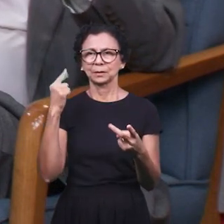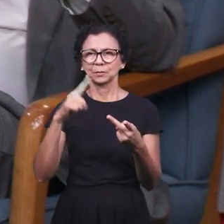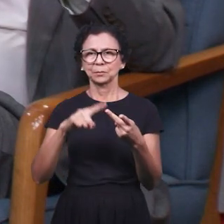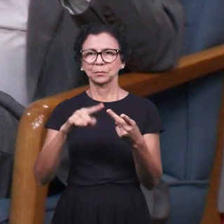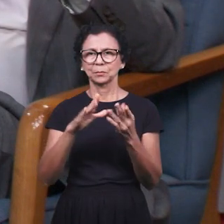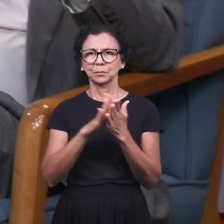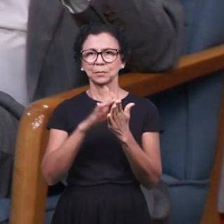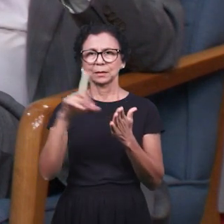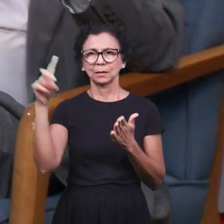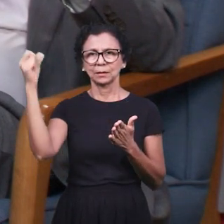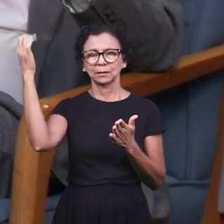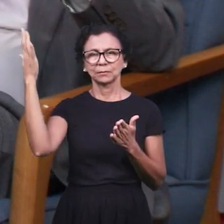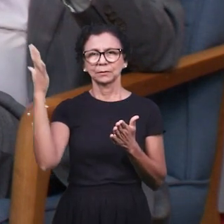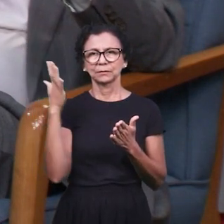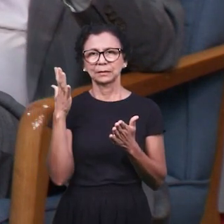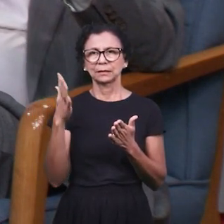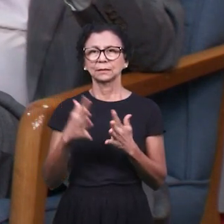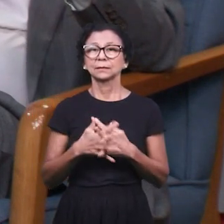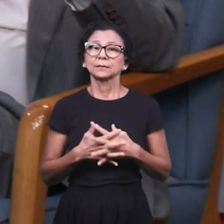depois a palavra,